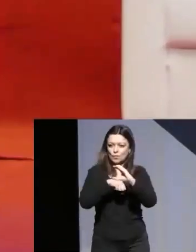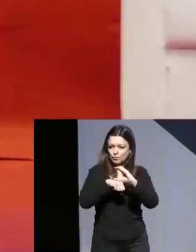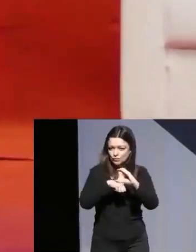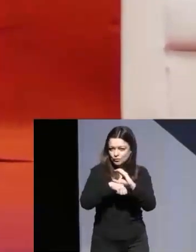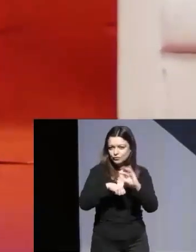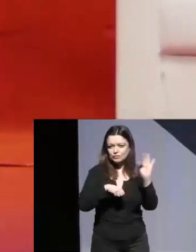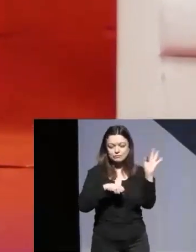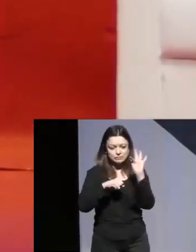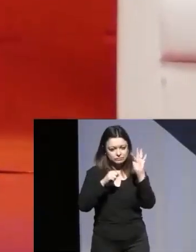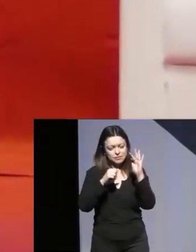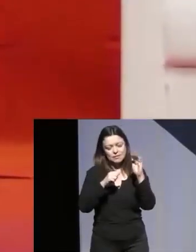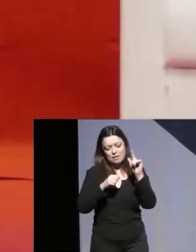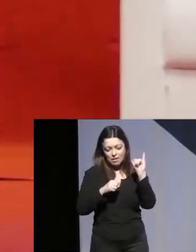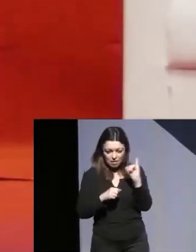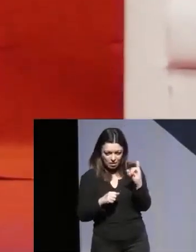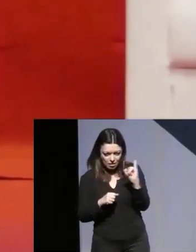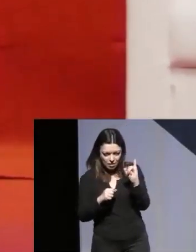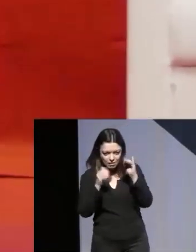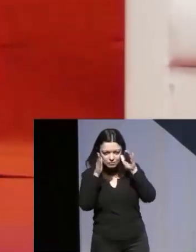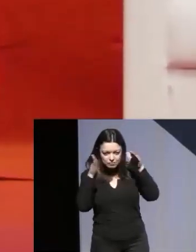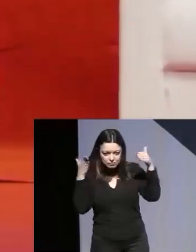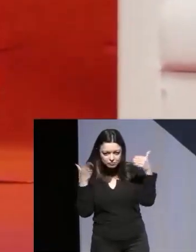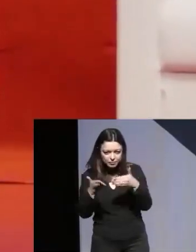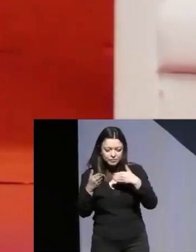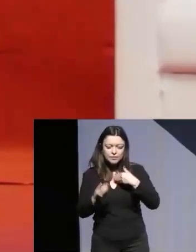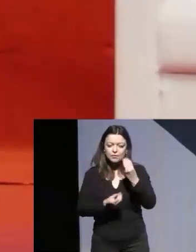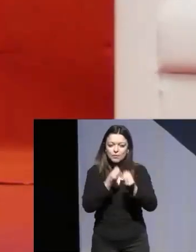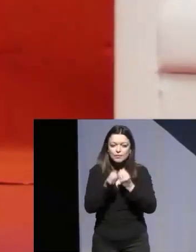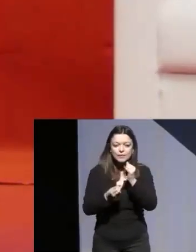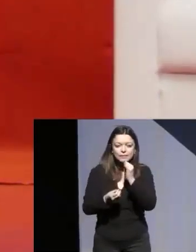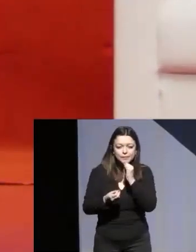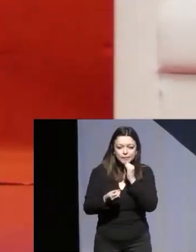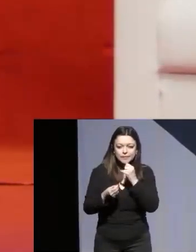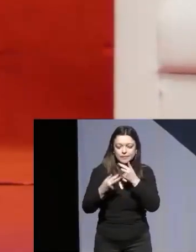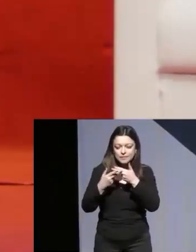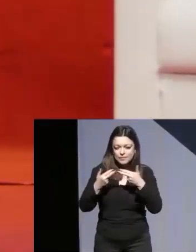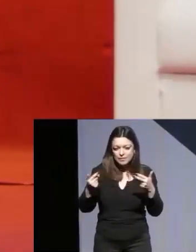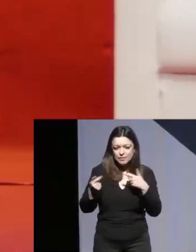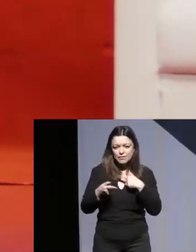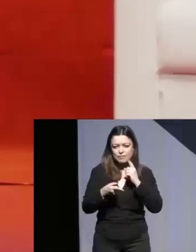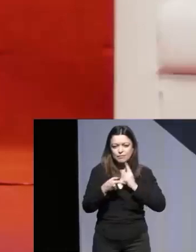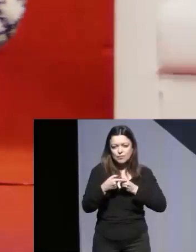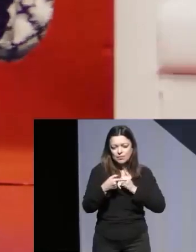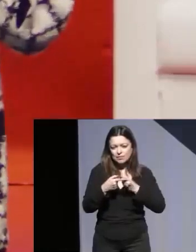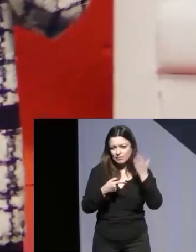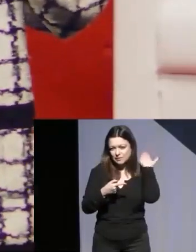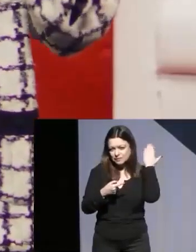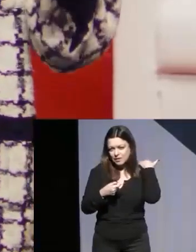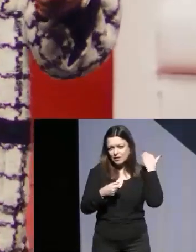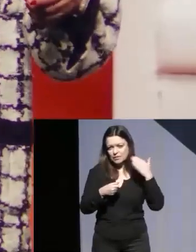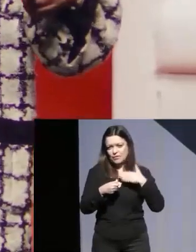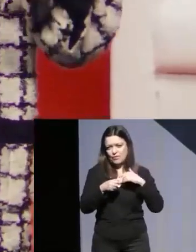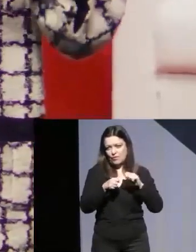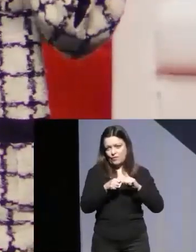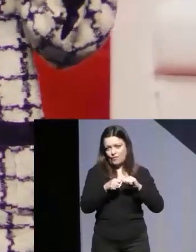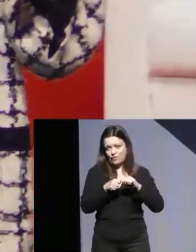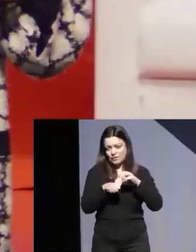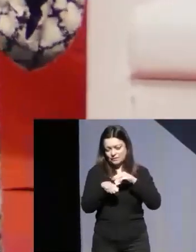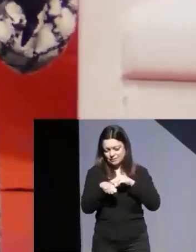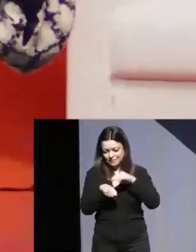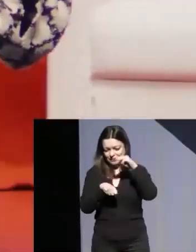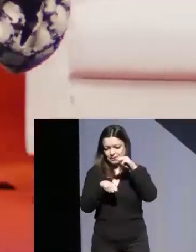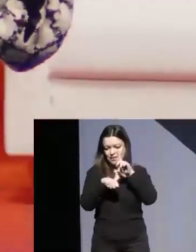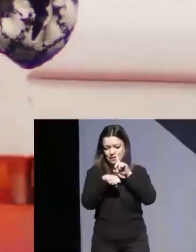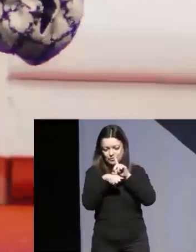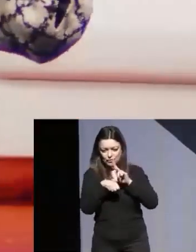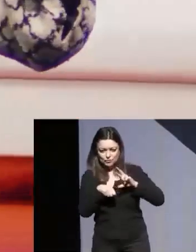né? Mas é que uma coisa é outra, na verdade. Eu, quando fiz as minhas pós-mestrado, doutorado, eu fiz